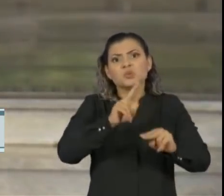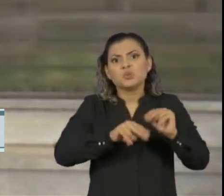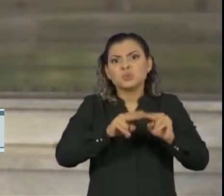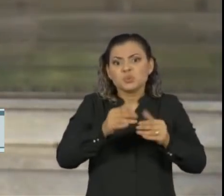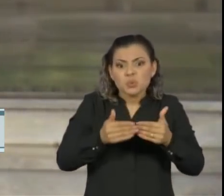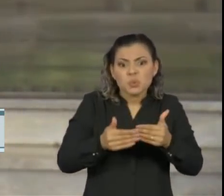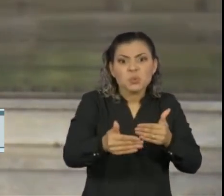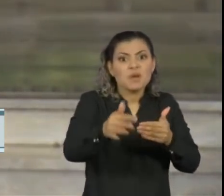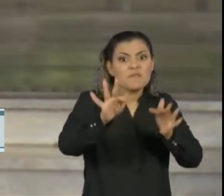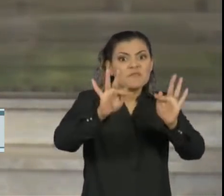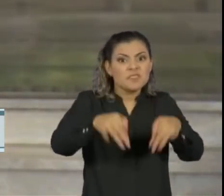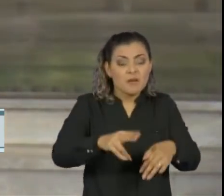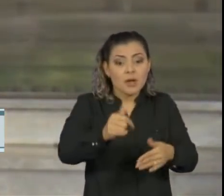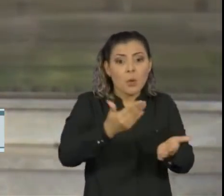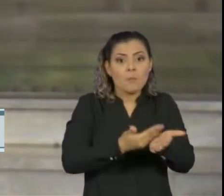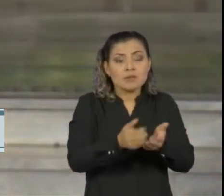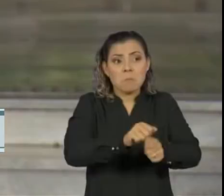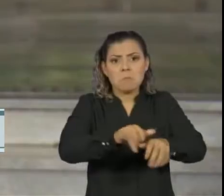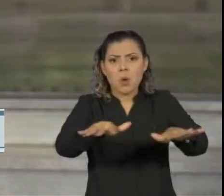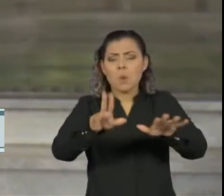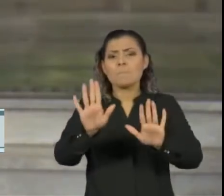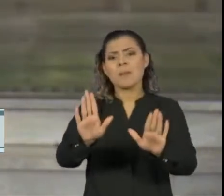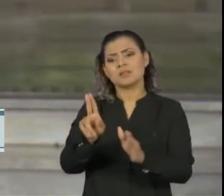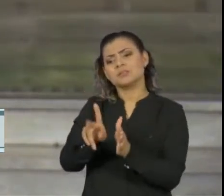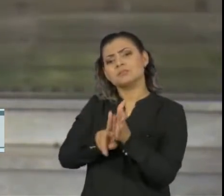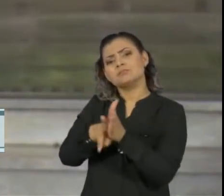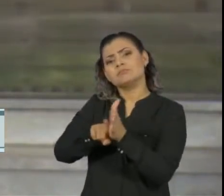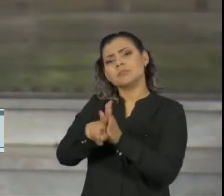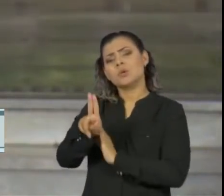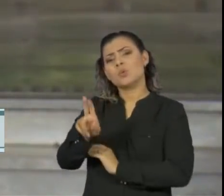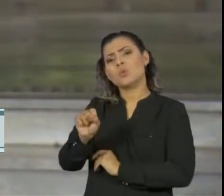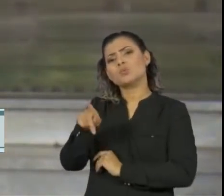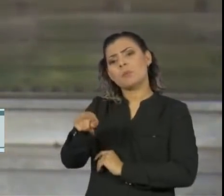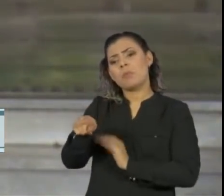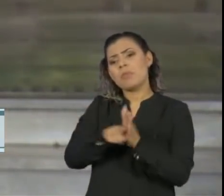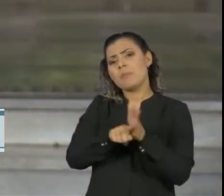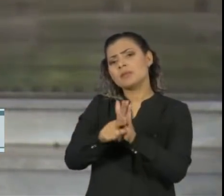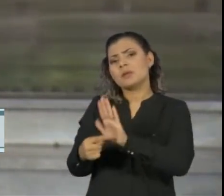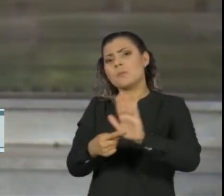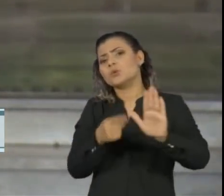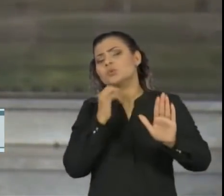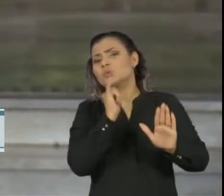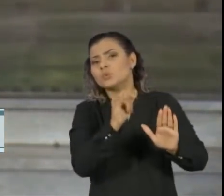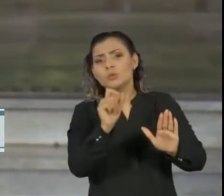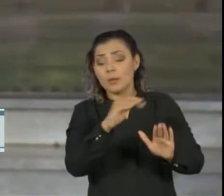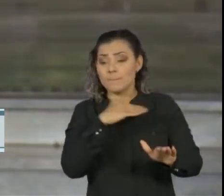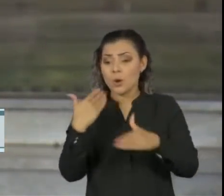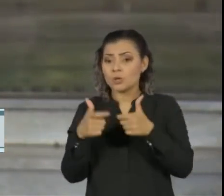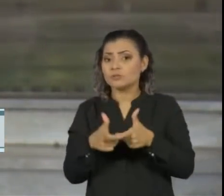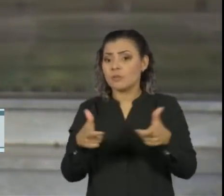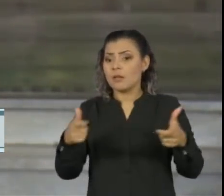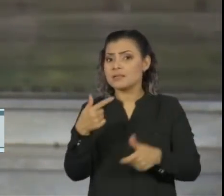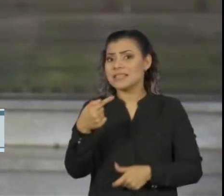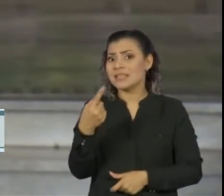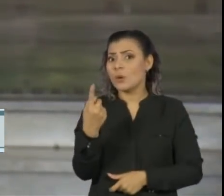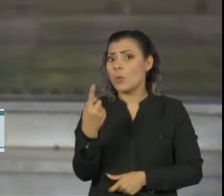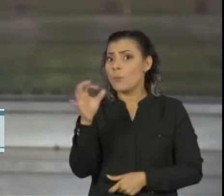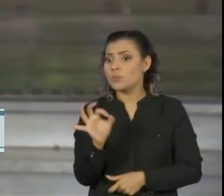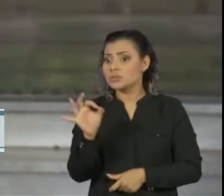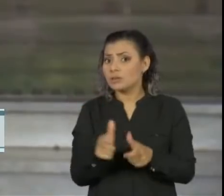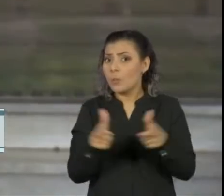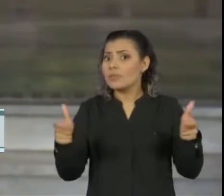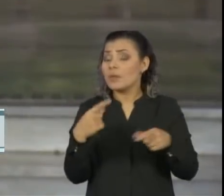ainda considerando o estudo da USP, citado pela colega da TV Cultura, que aponta que as mortes podem aumentar 71%